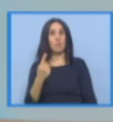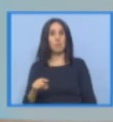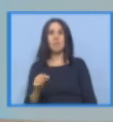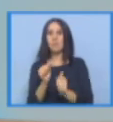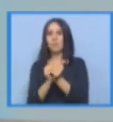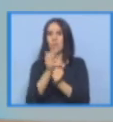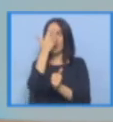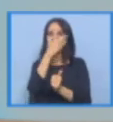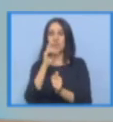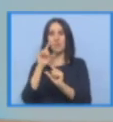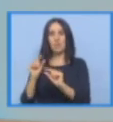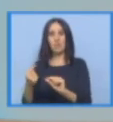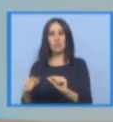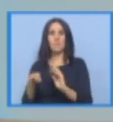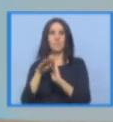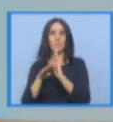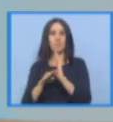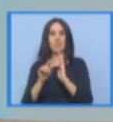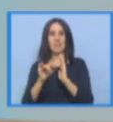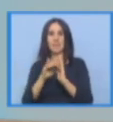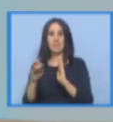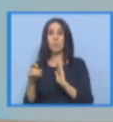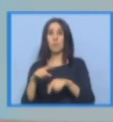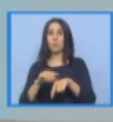pode acompanhar a edição rádio do programa